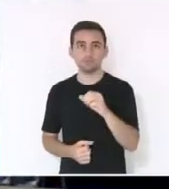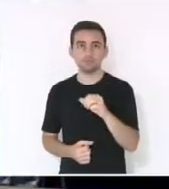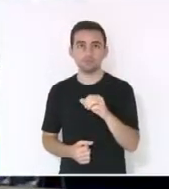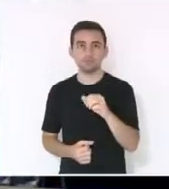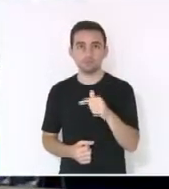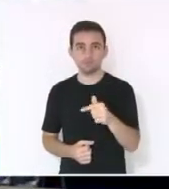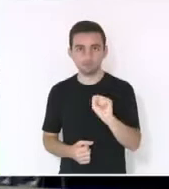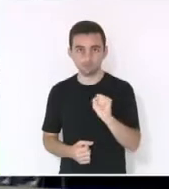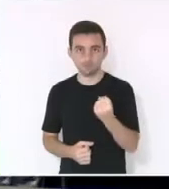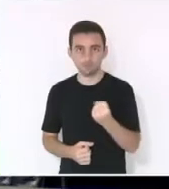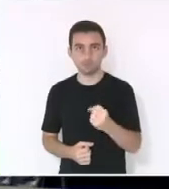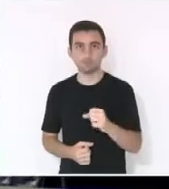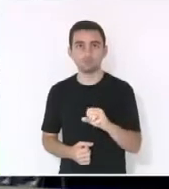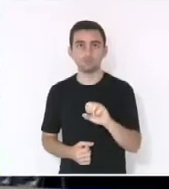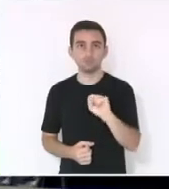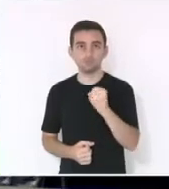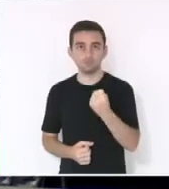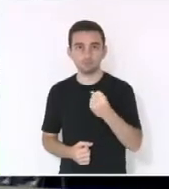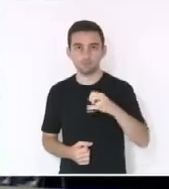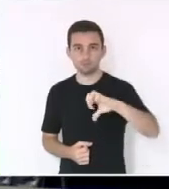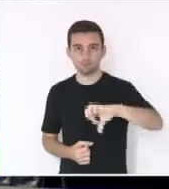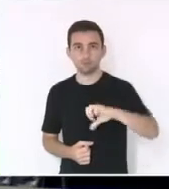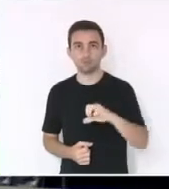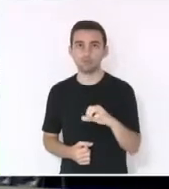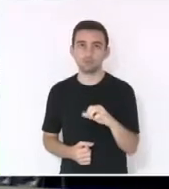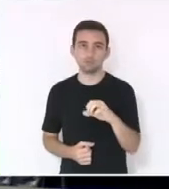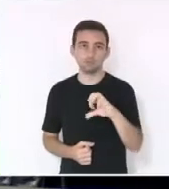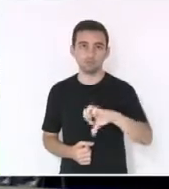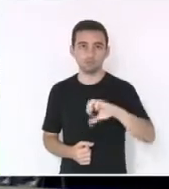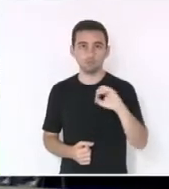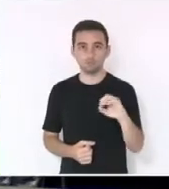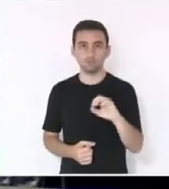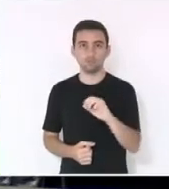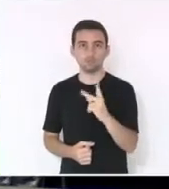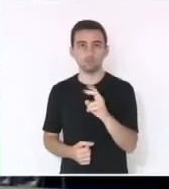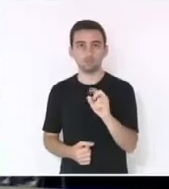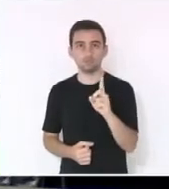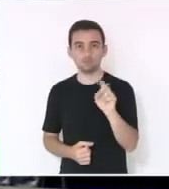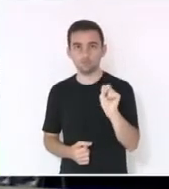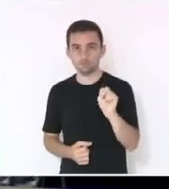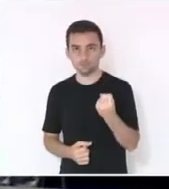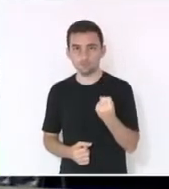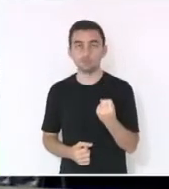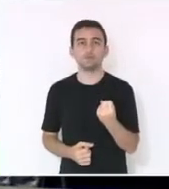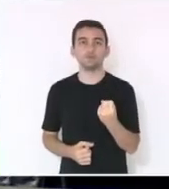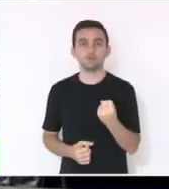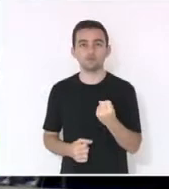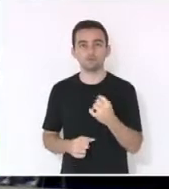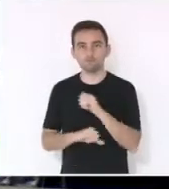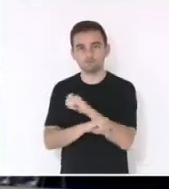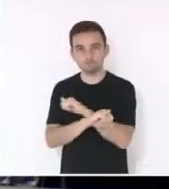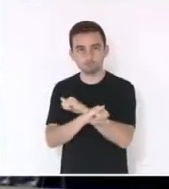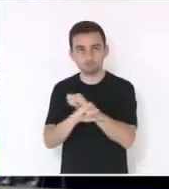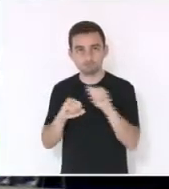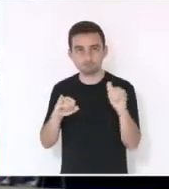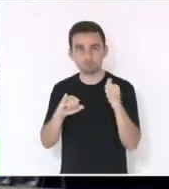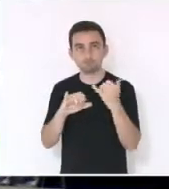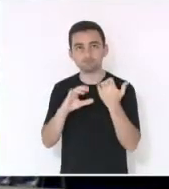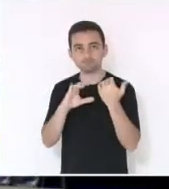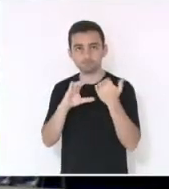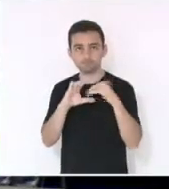0284, 0289, 0290, 2018, e comunicou que encaminhará